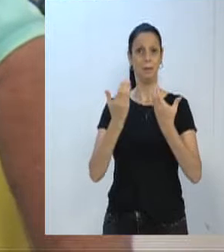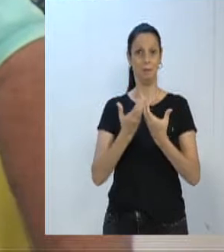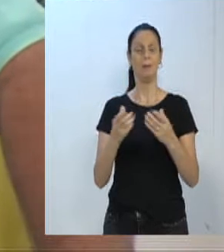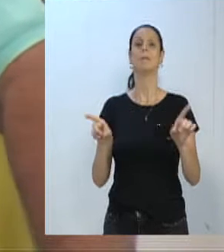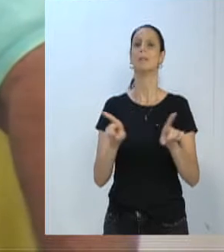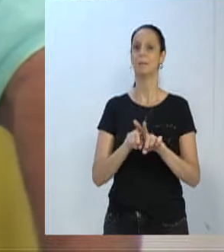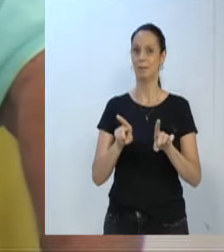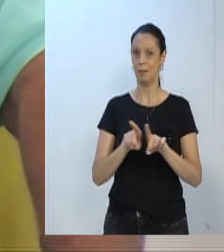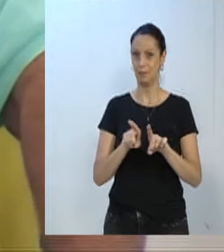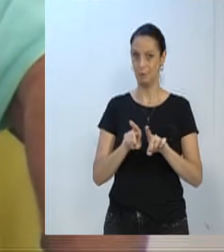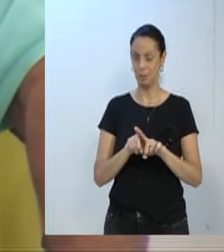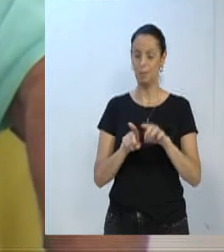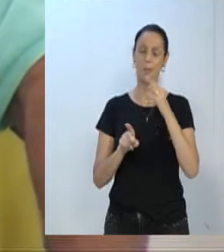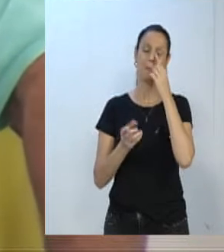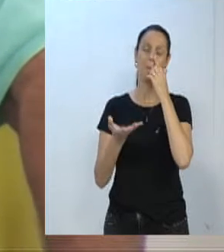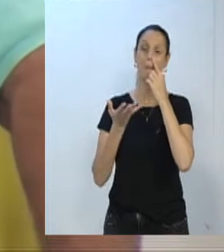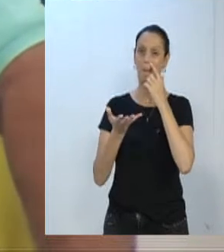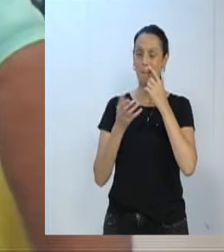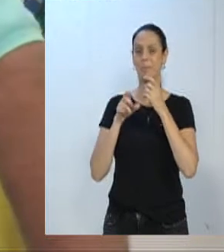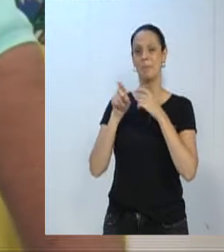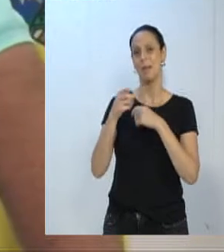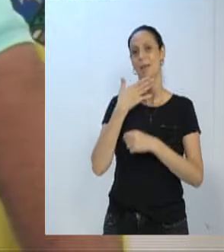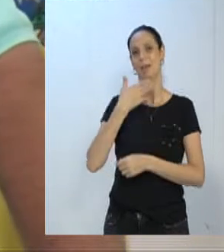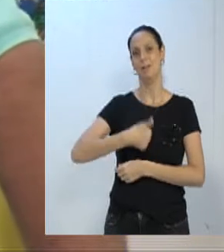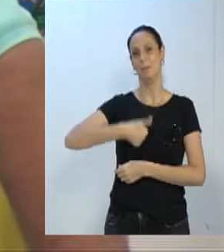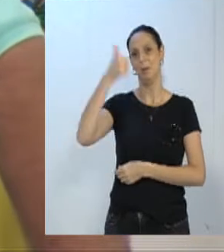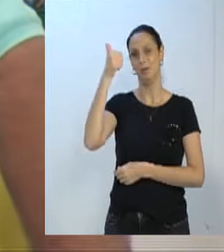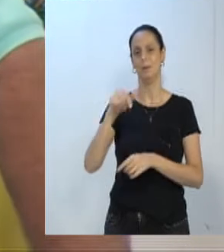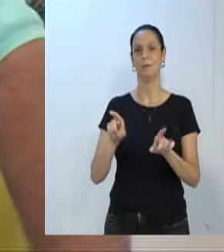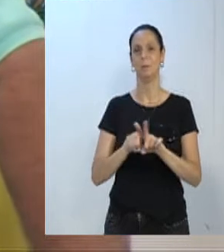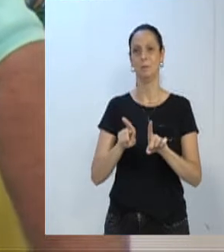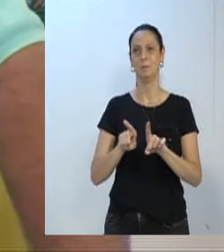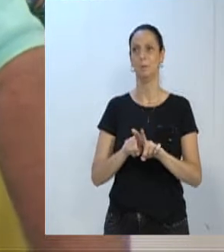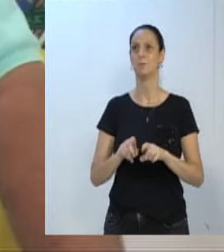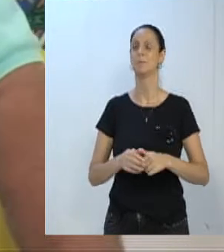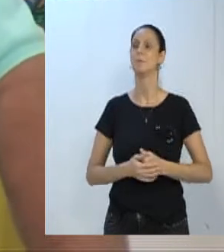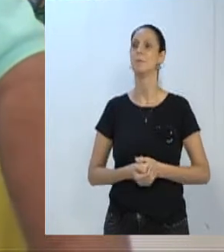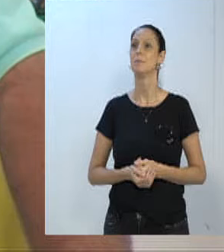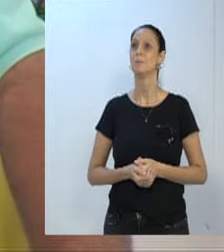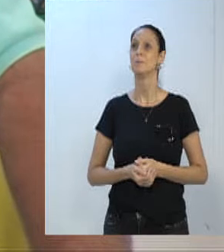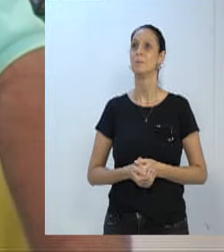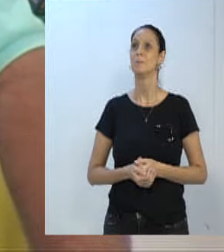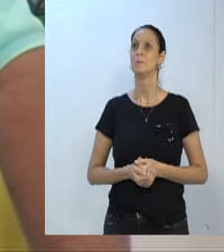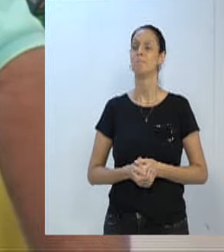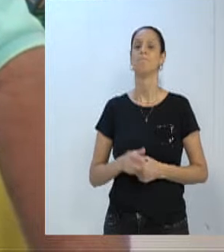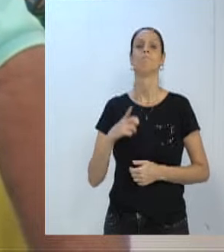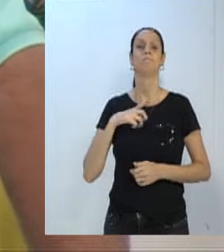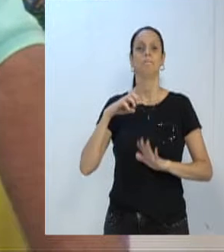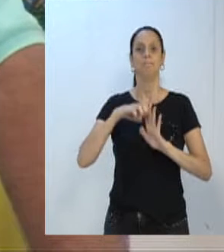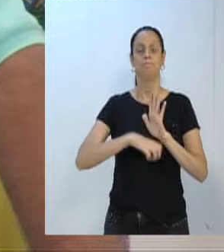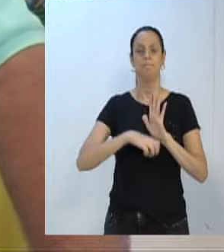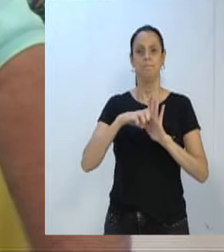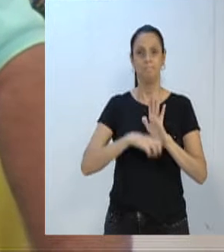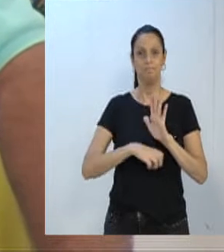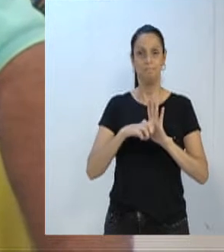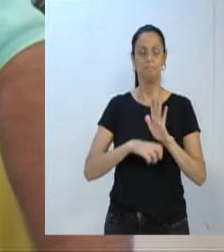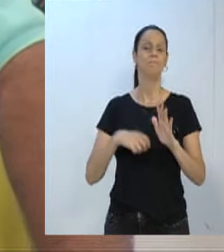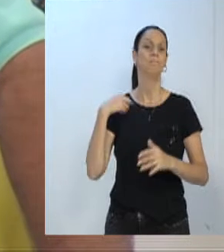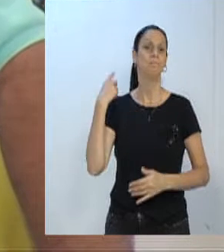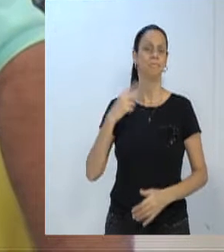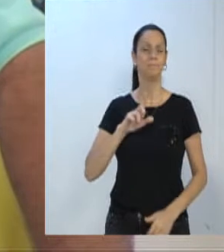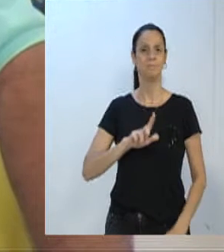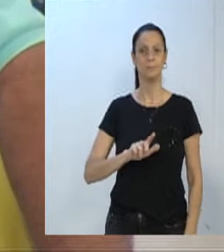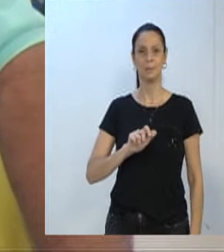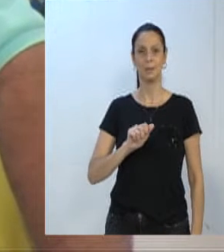tá passando por um processo é junto a gerei Mas tá quase sendo finalizado uma Emenda parlamentar Deputado Leste schurter